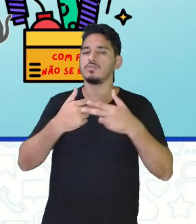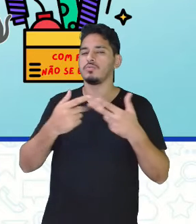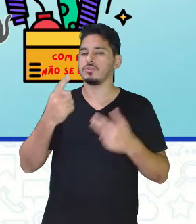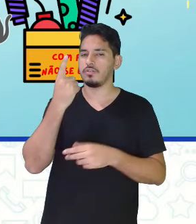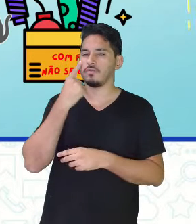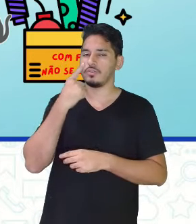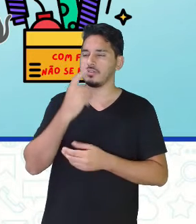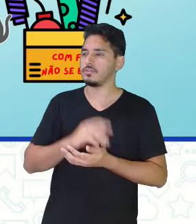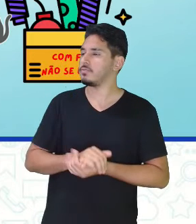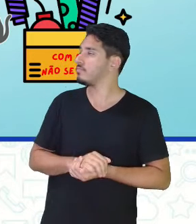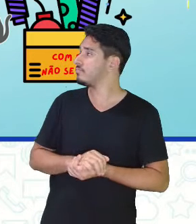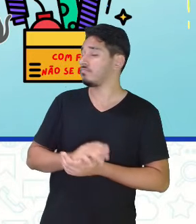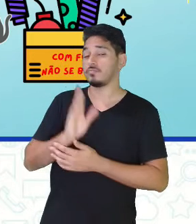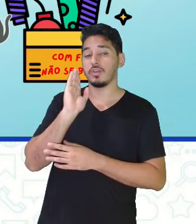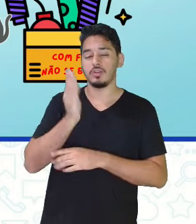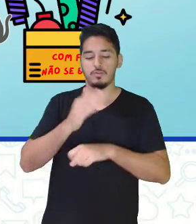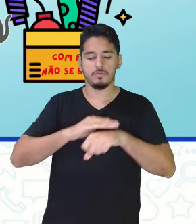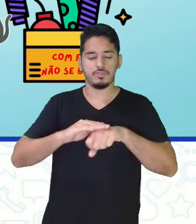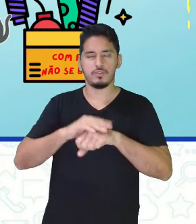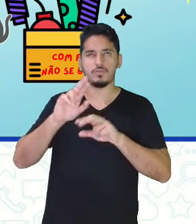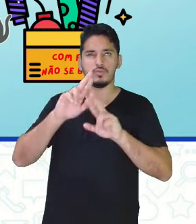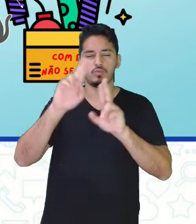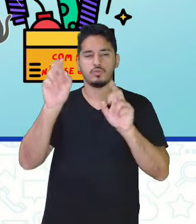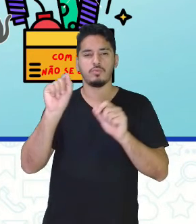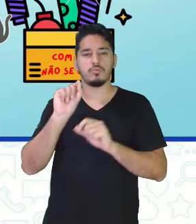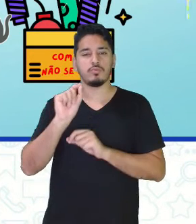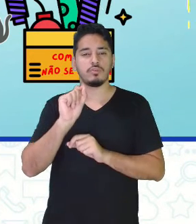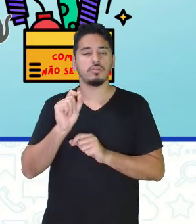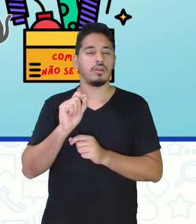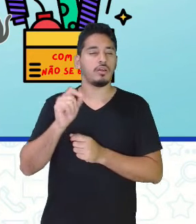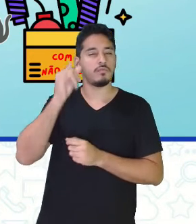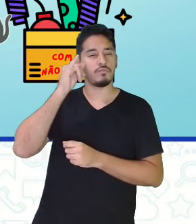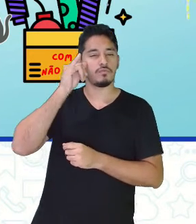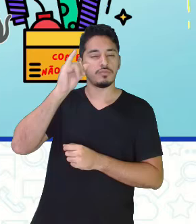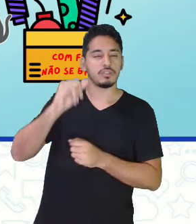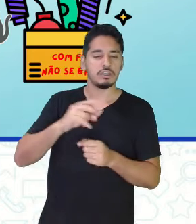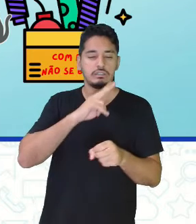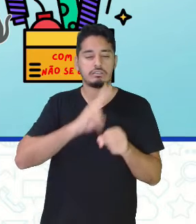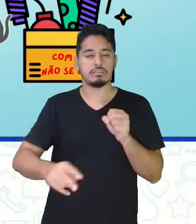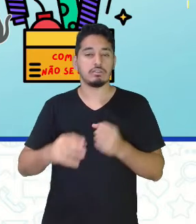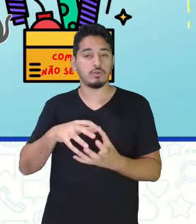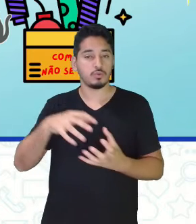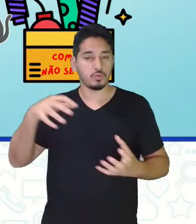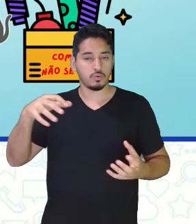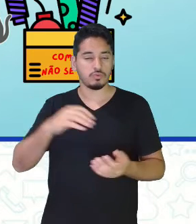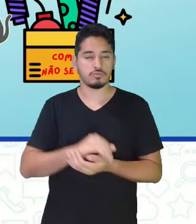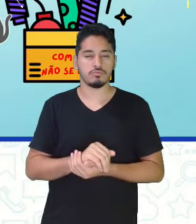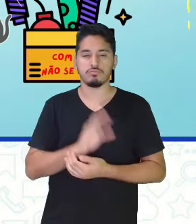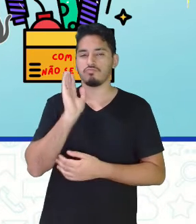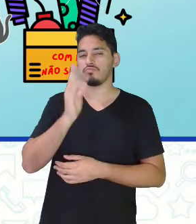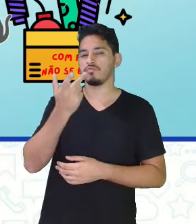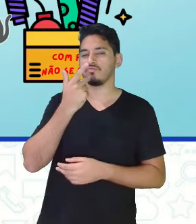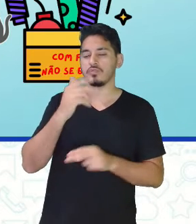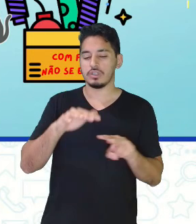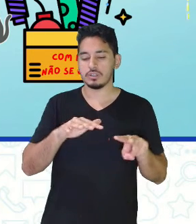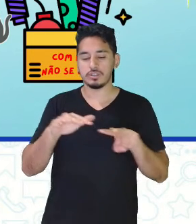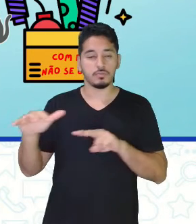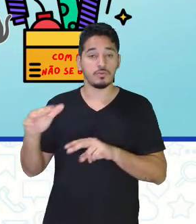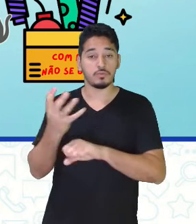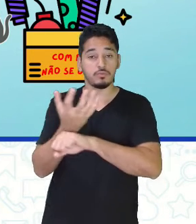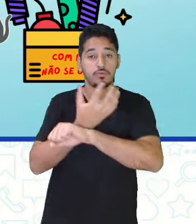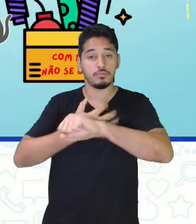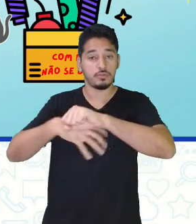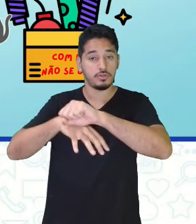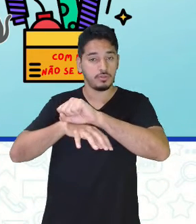aí. Nós já conversamos sobre a prevenção contra a violência à pessoa idosa, falamos sobre a Semana do Meio